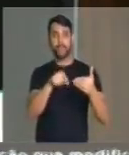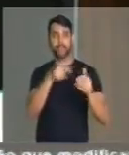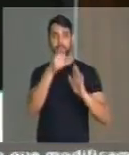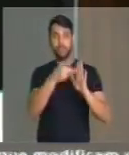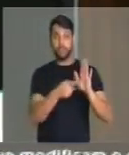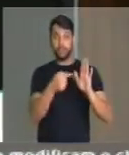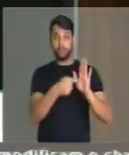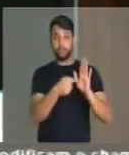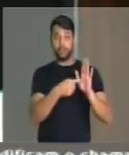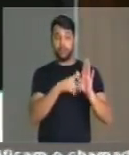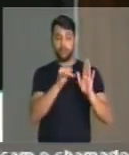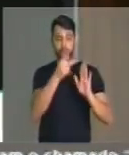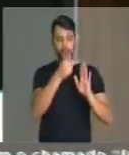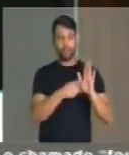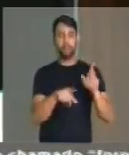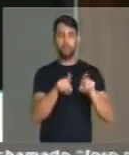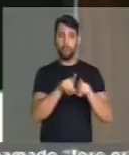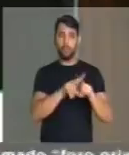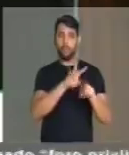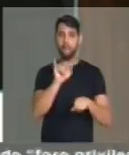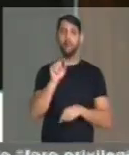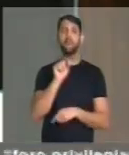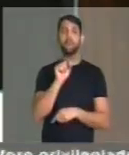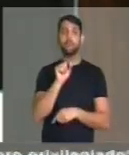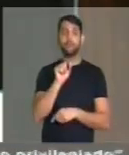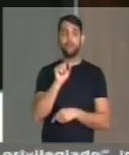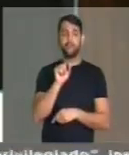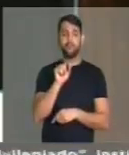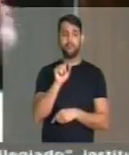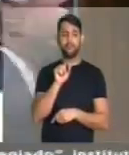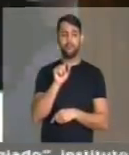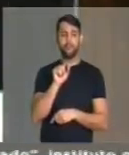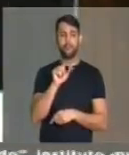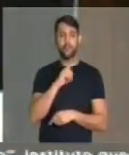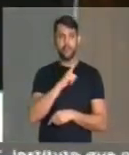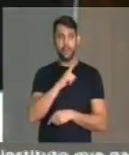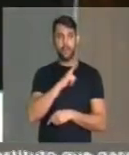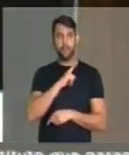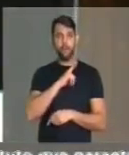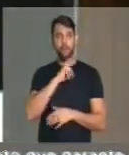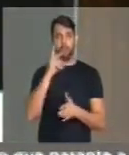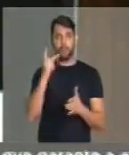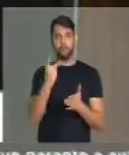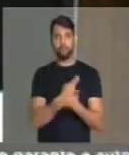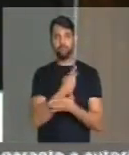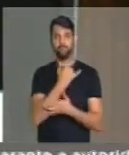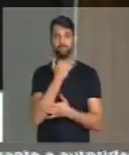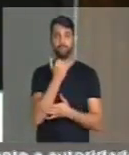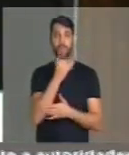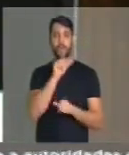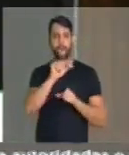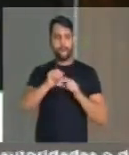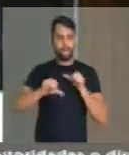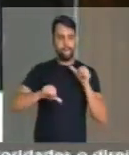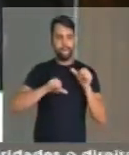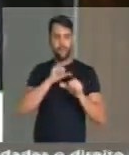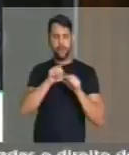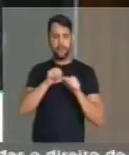Essa PEC é uma PEC também que vai ter como consequência a